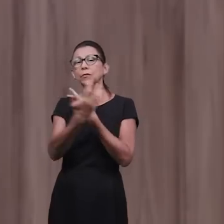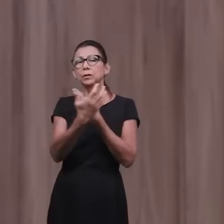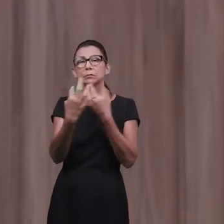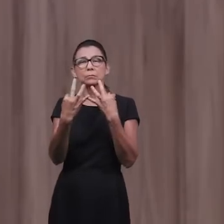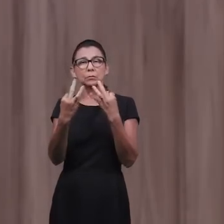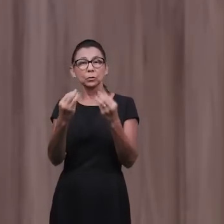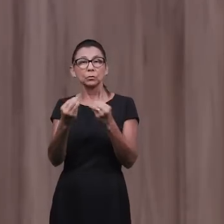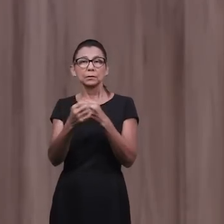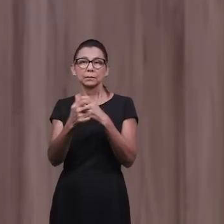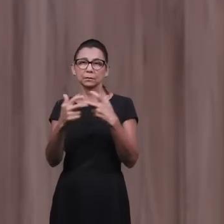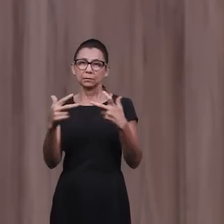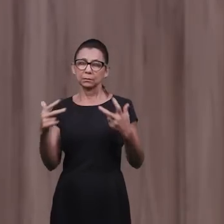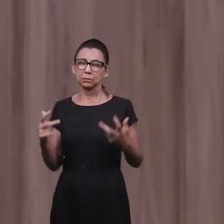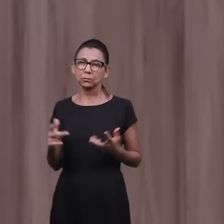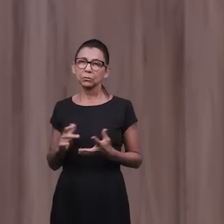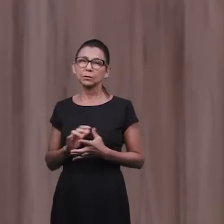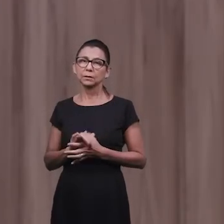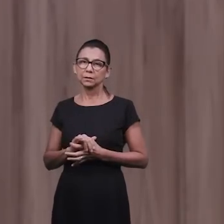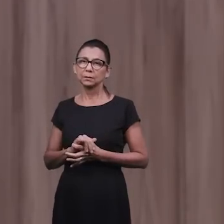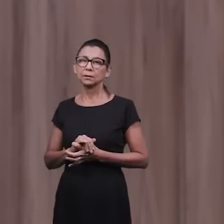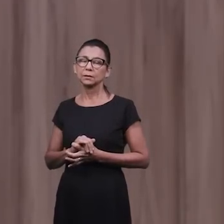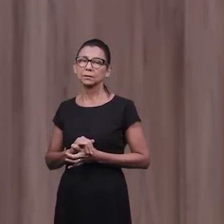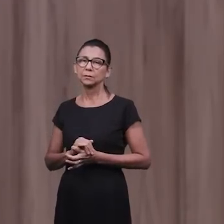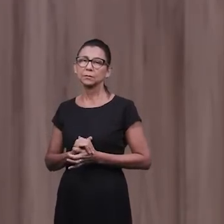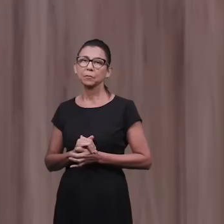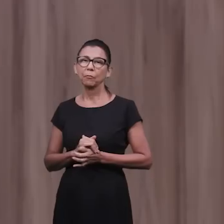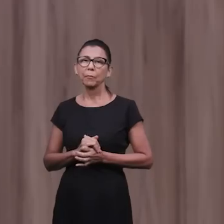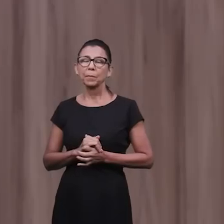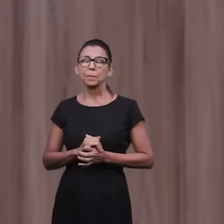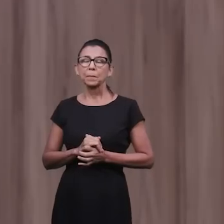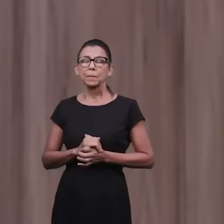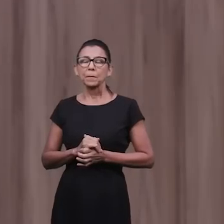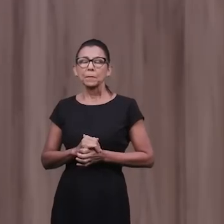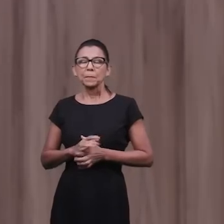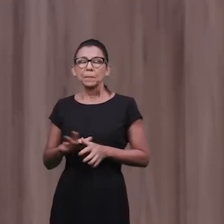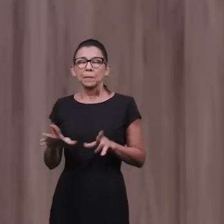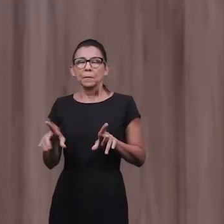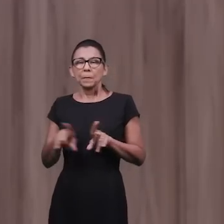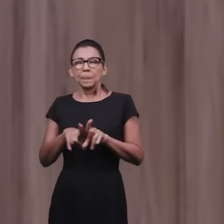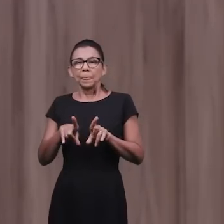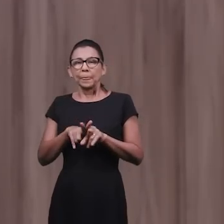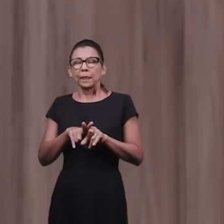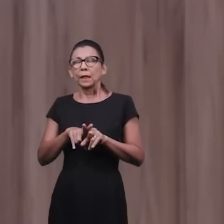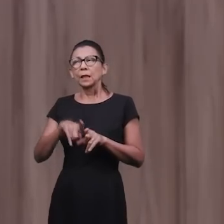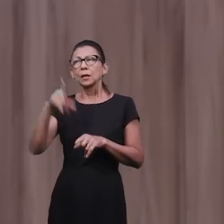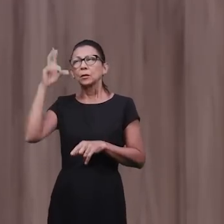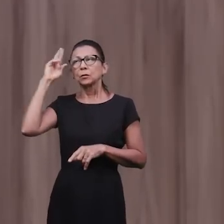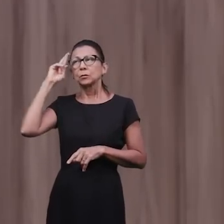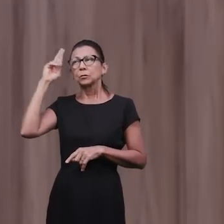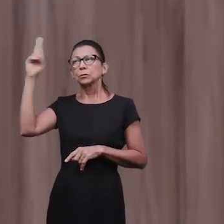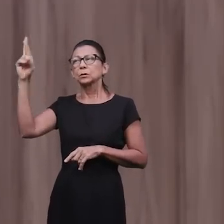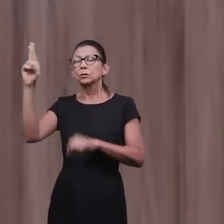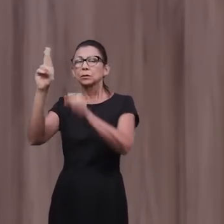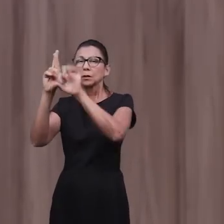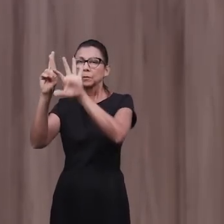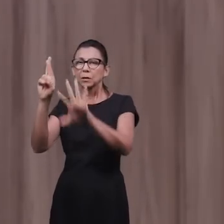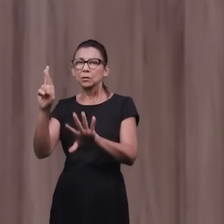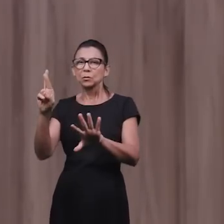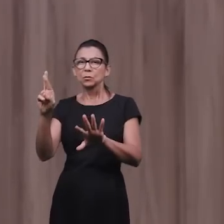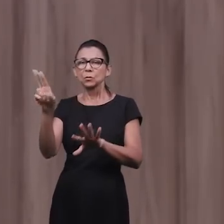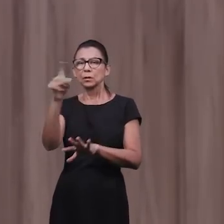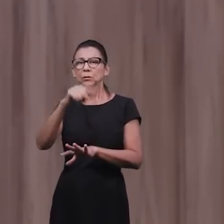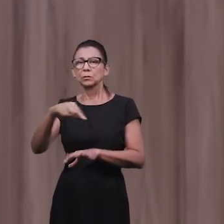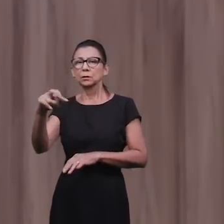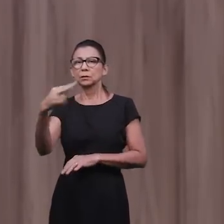coisas, até mesmo o chamado que o Senhor tem feito por todos aqueles, meu Deus, que estão assistindo a este